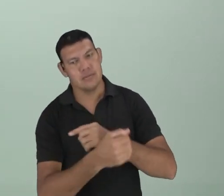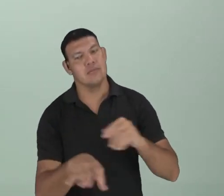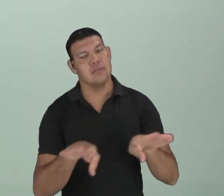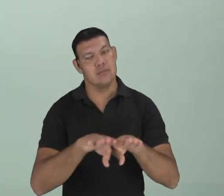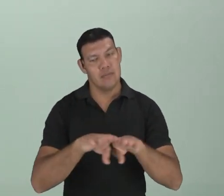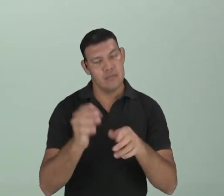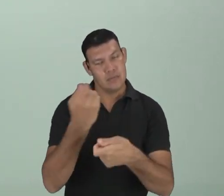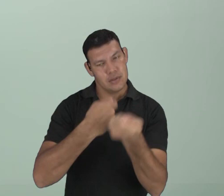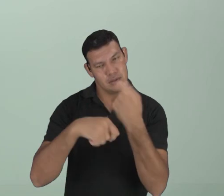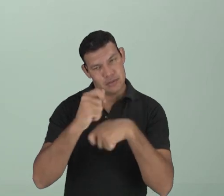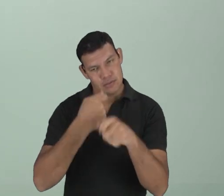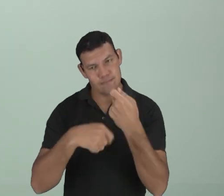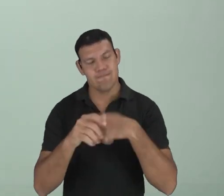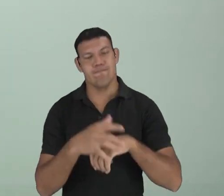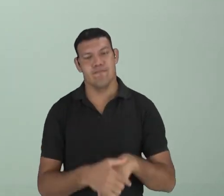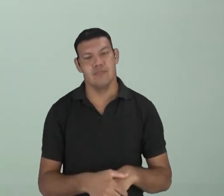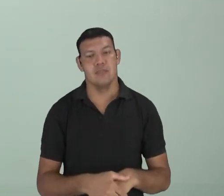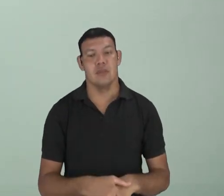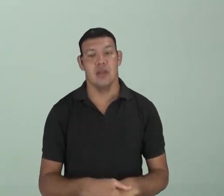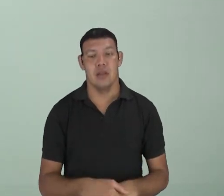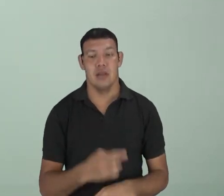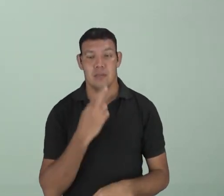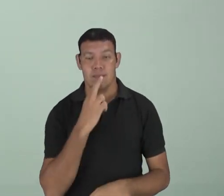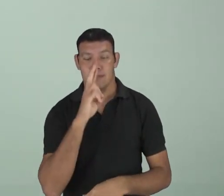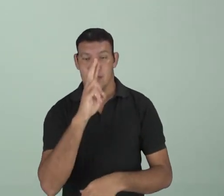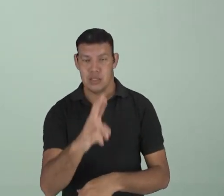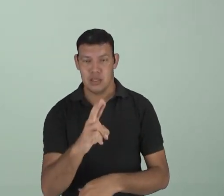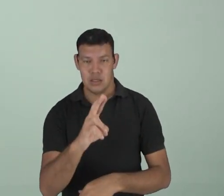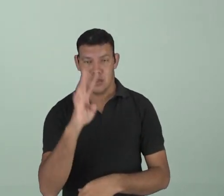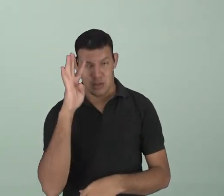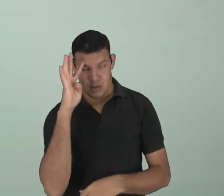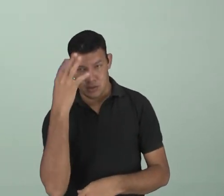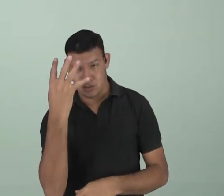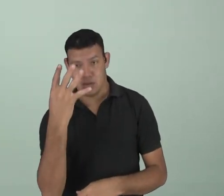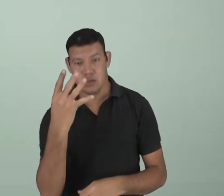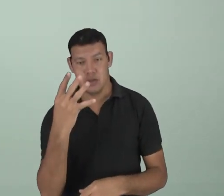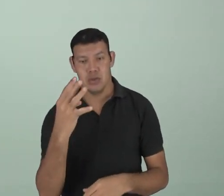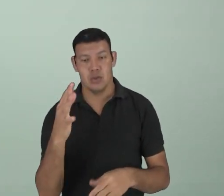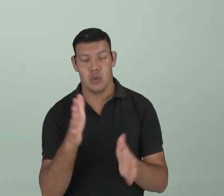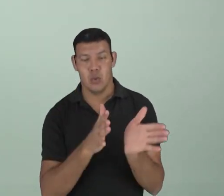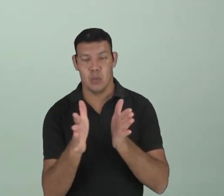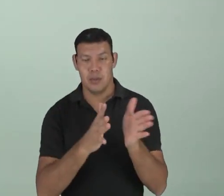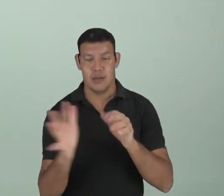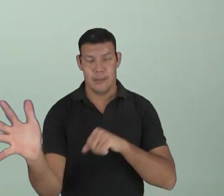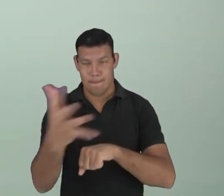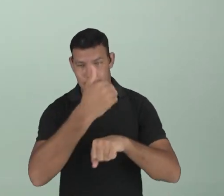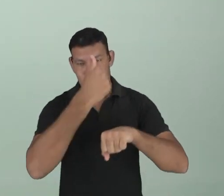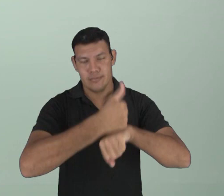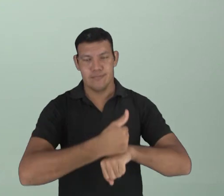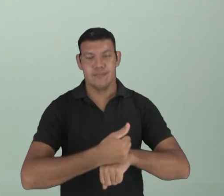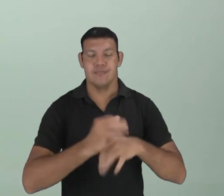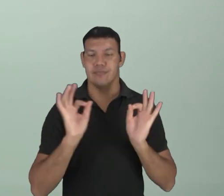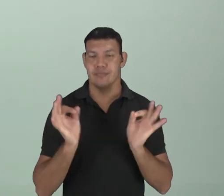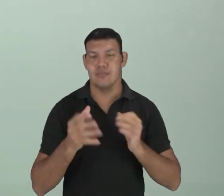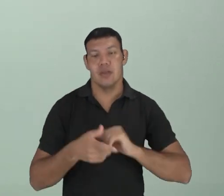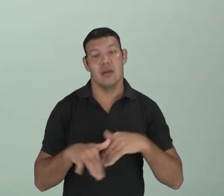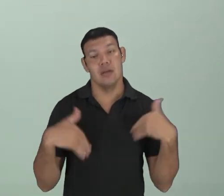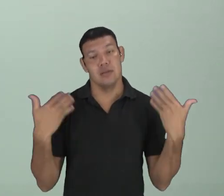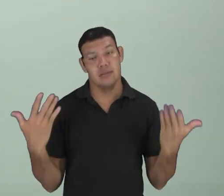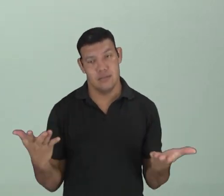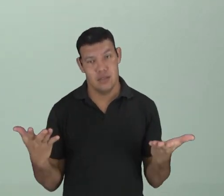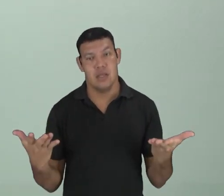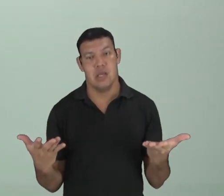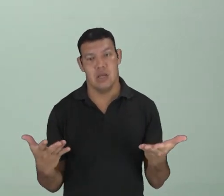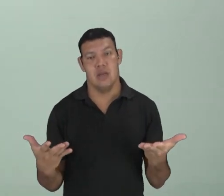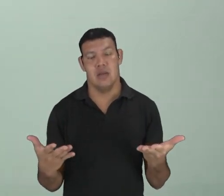quanto econômica também é muito resultado desse processo de colonização árduo e difícil, certo? Então é